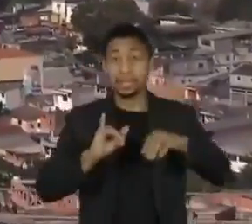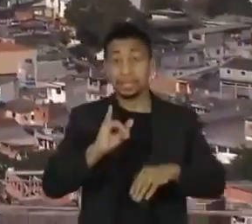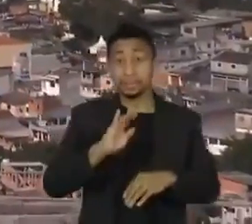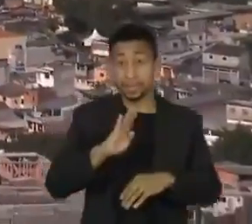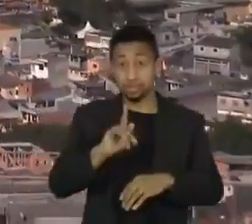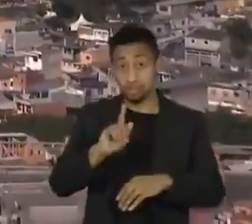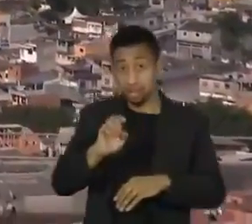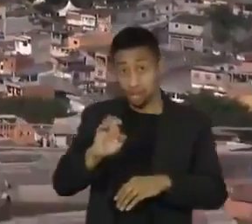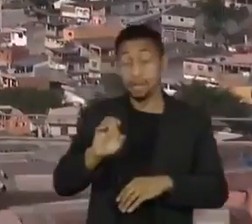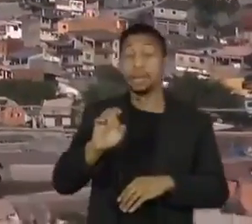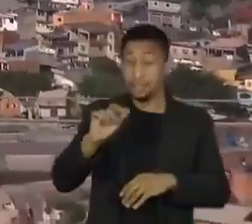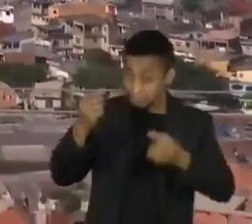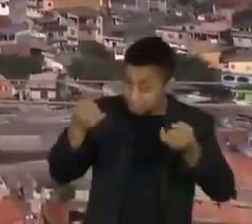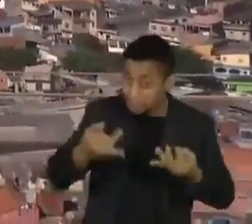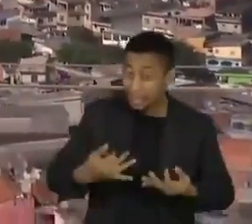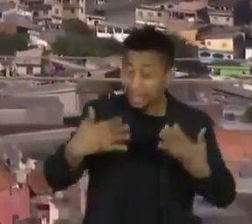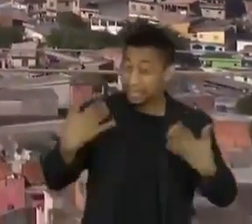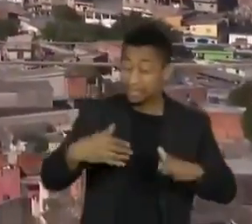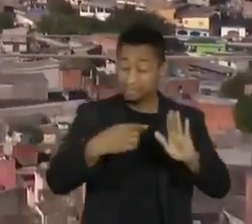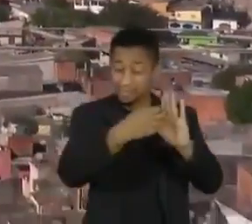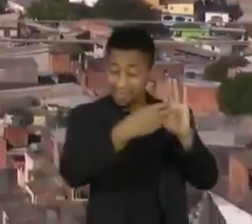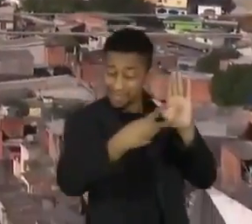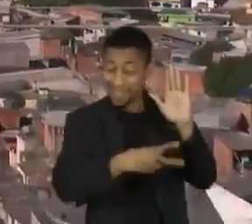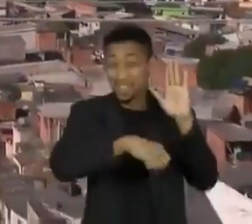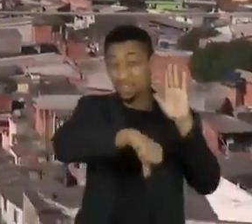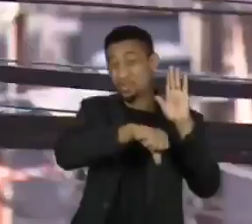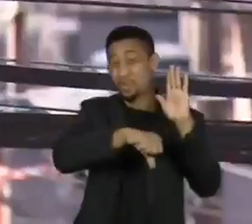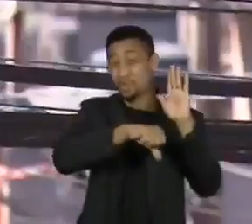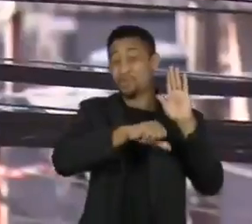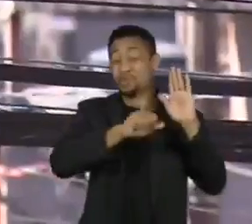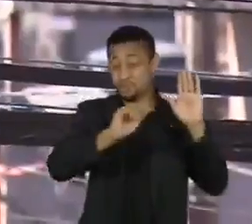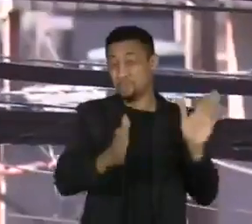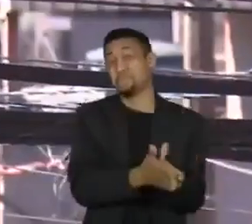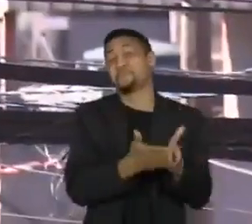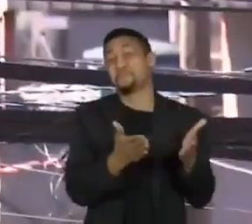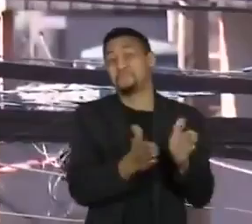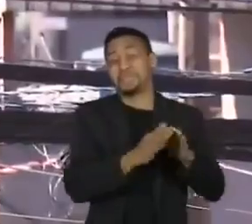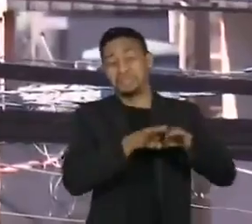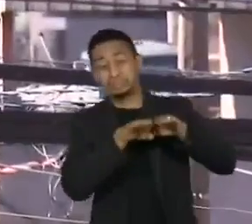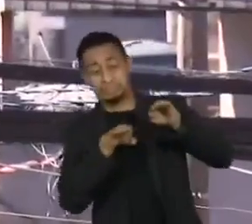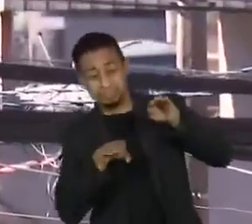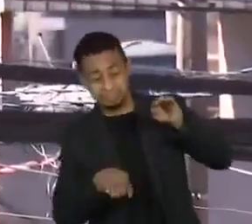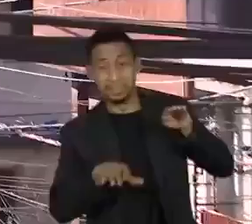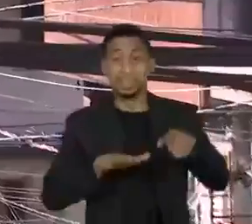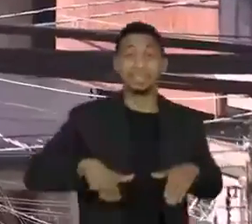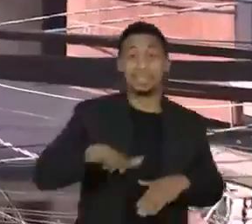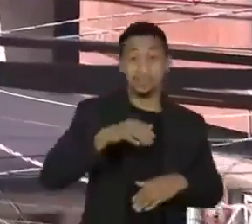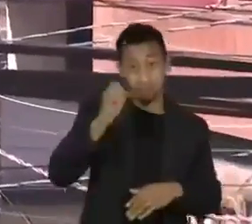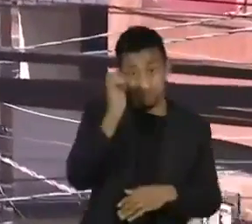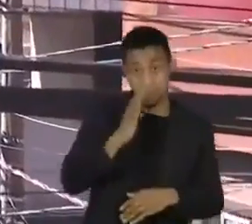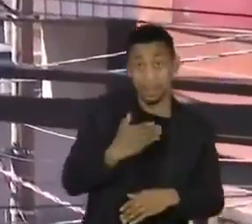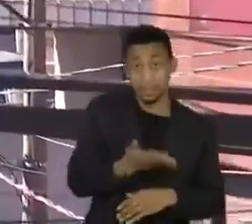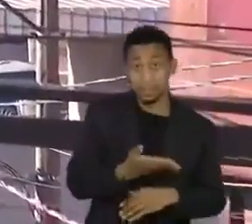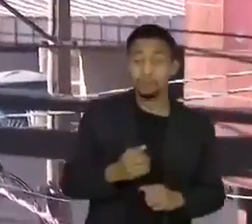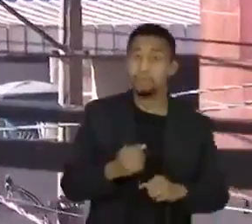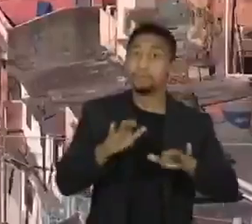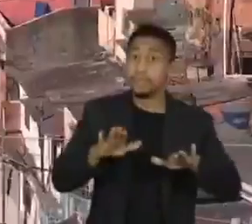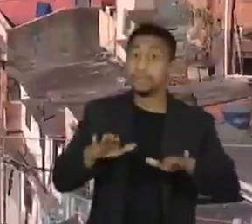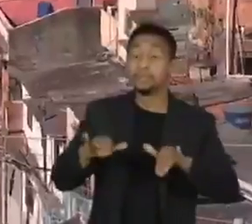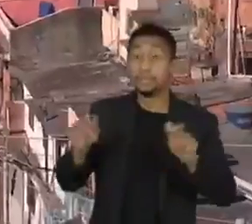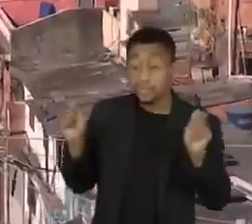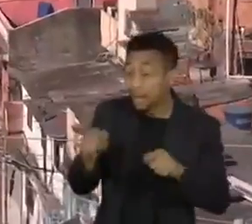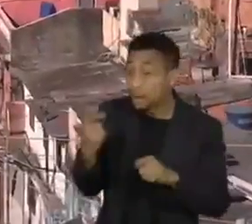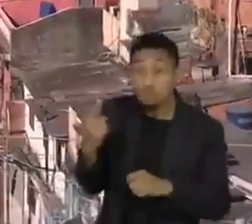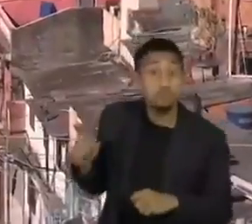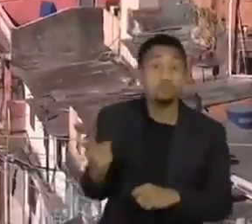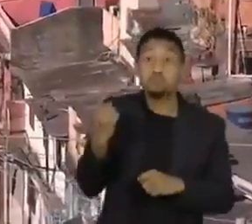Banco Mundial, o Brasil é o nono país mais desigual do mundo. Para alguns, o mercado sozinho é capaz de resolver o problema.